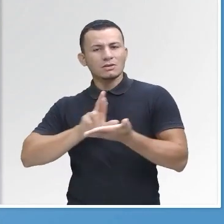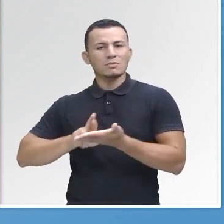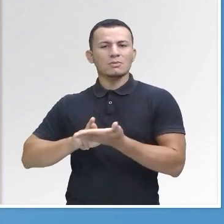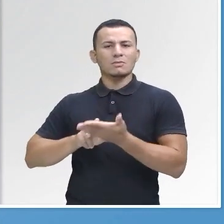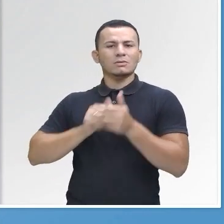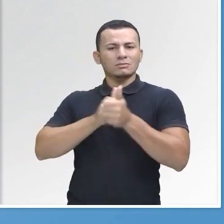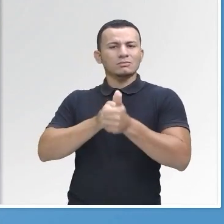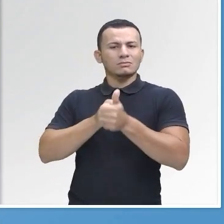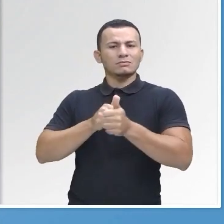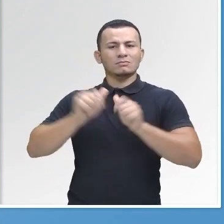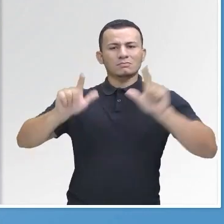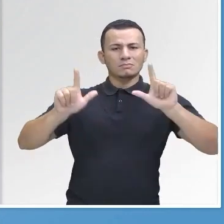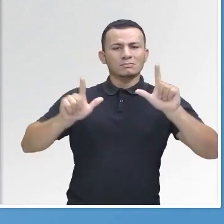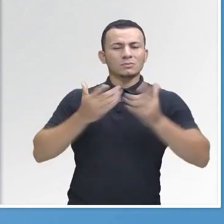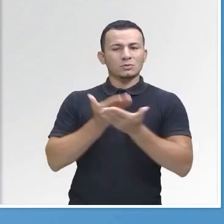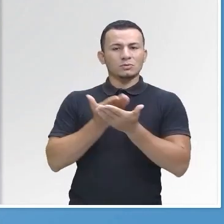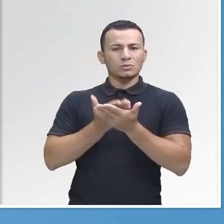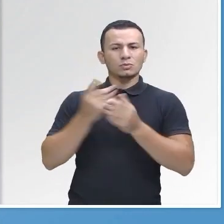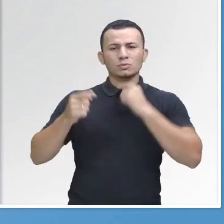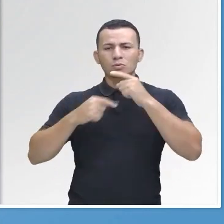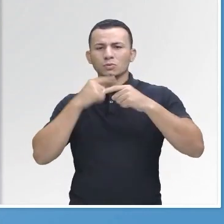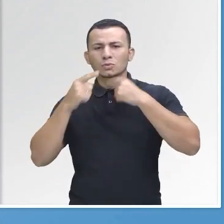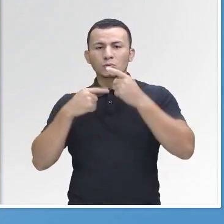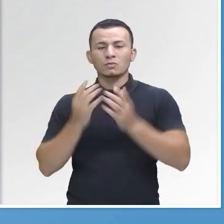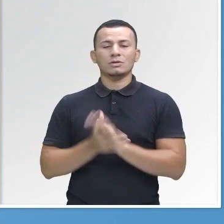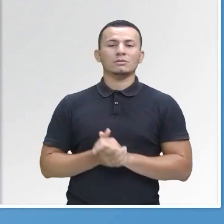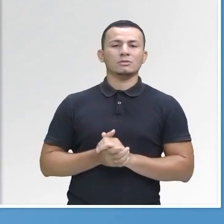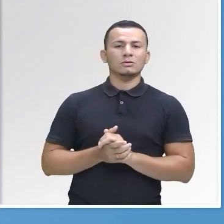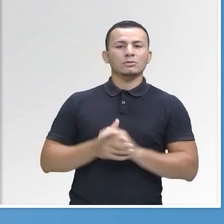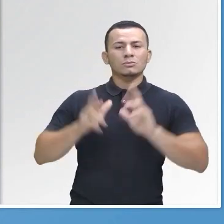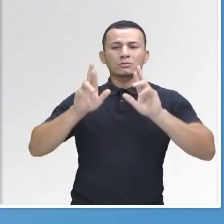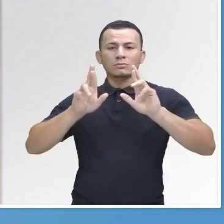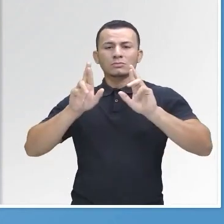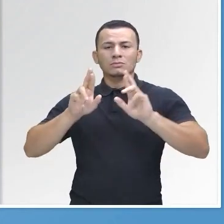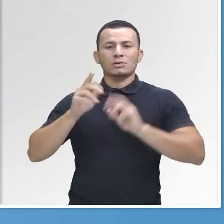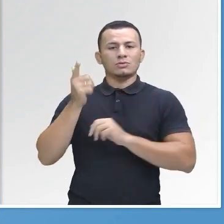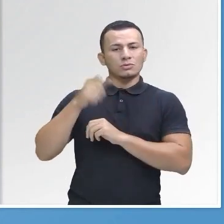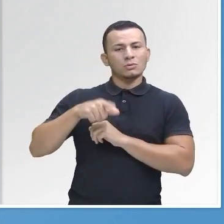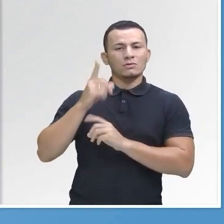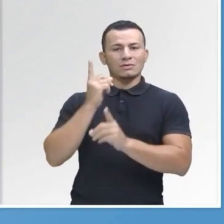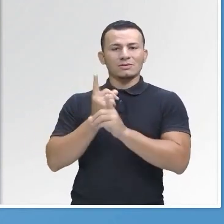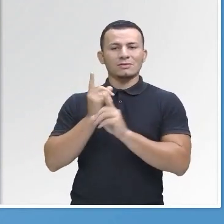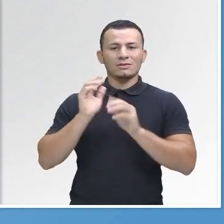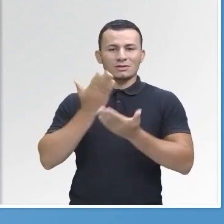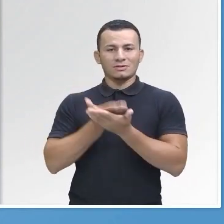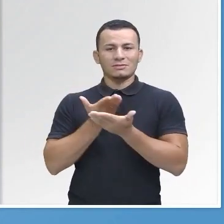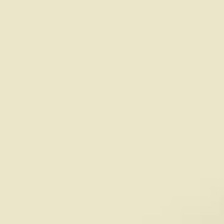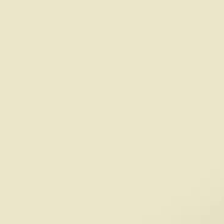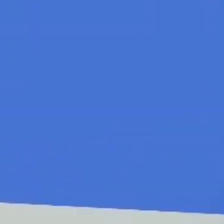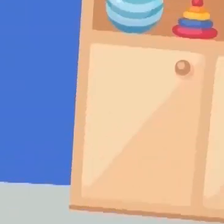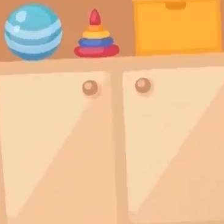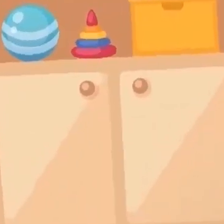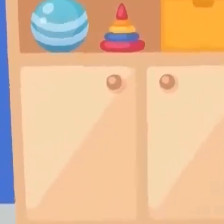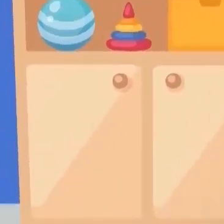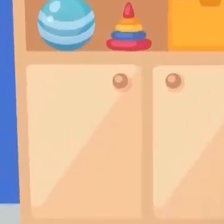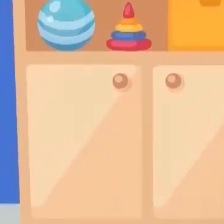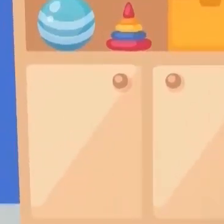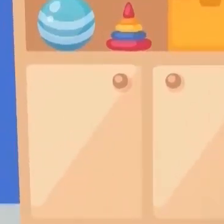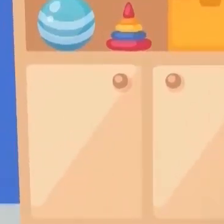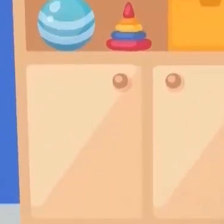aulas, tire suas dúvidas e eu espero o senhor e a senhorita na nossa próxima aula. Um abraço!